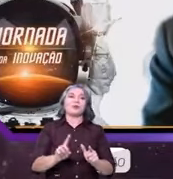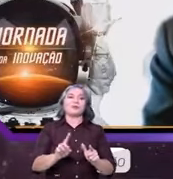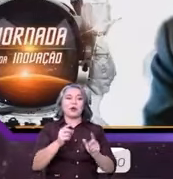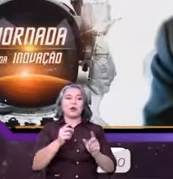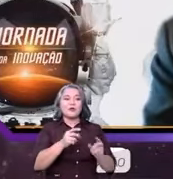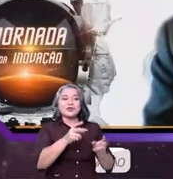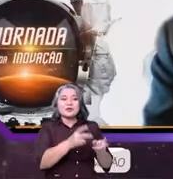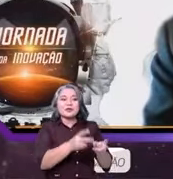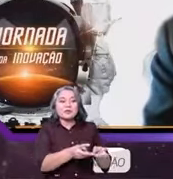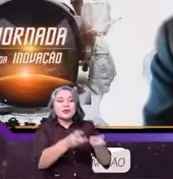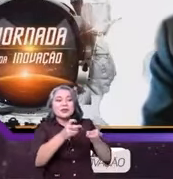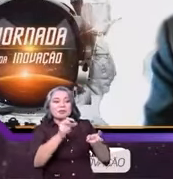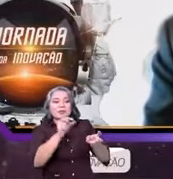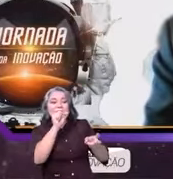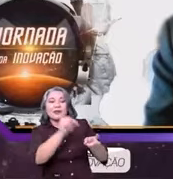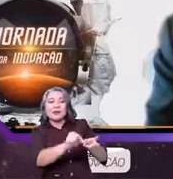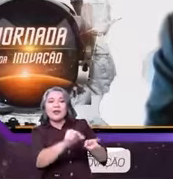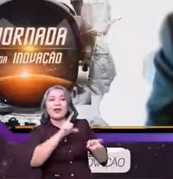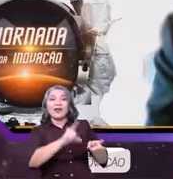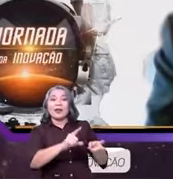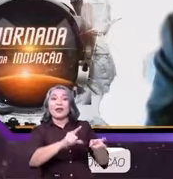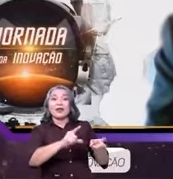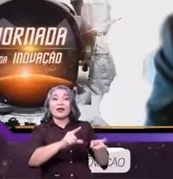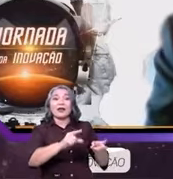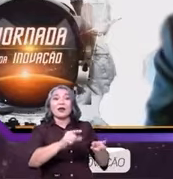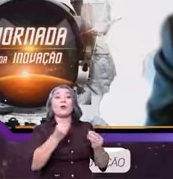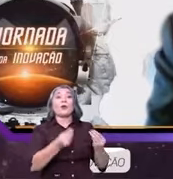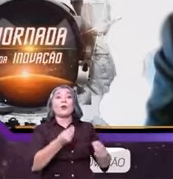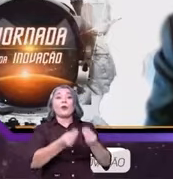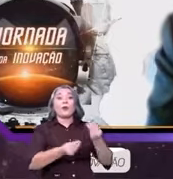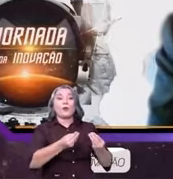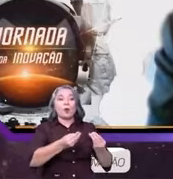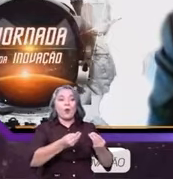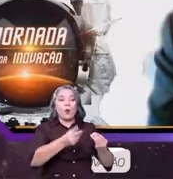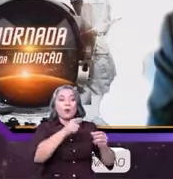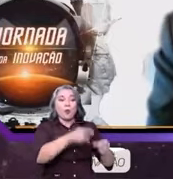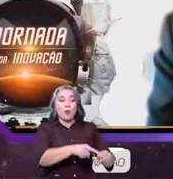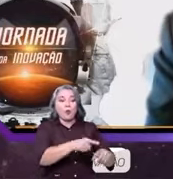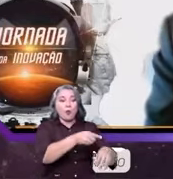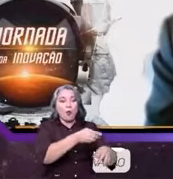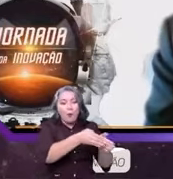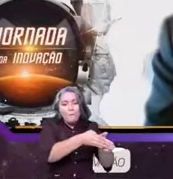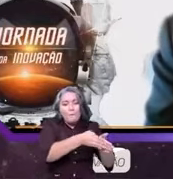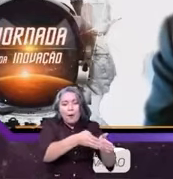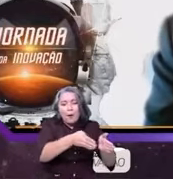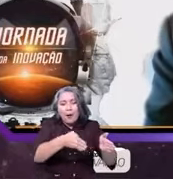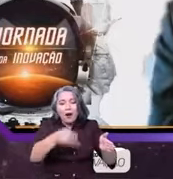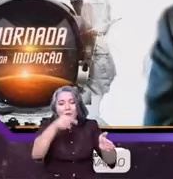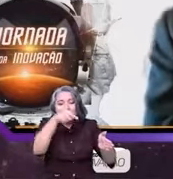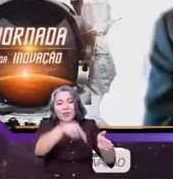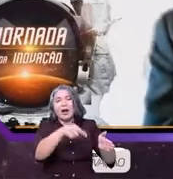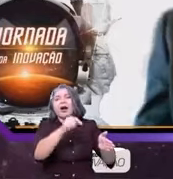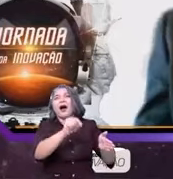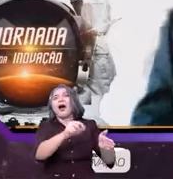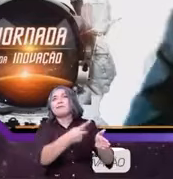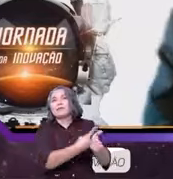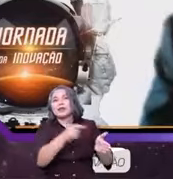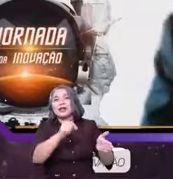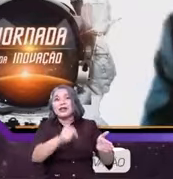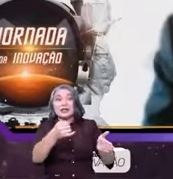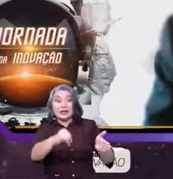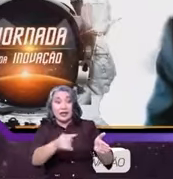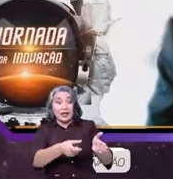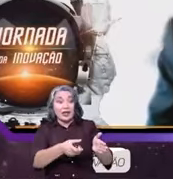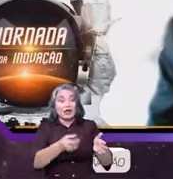como um problema. O erro, ele tem que ser visto como uma etapa do nosso aprendizado. Como a gente vai acertar se a gente não errou